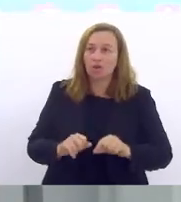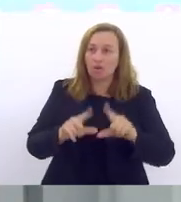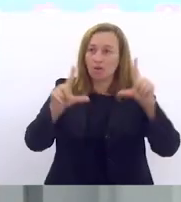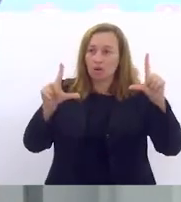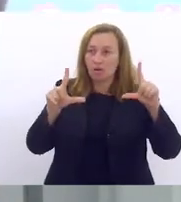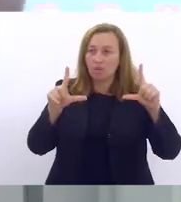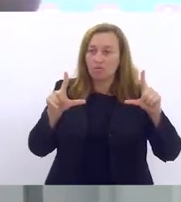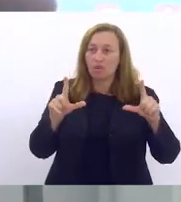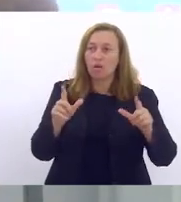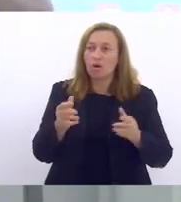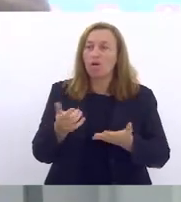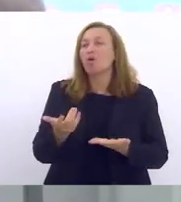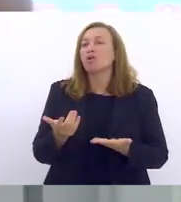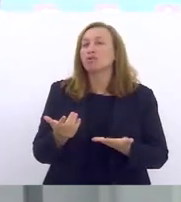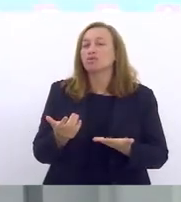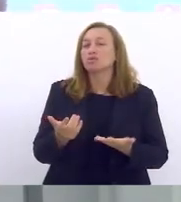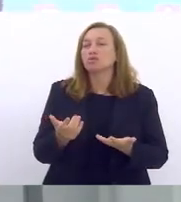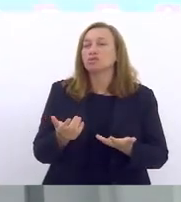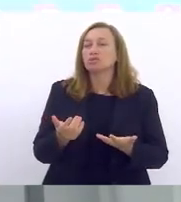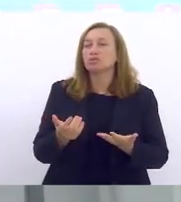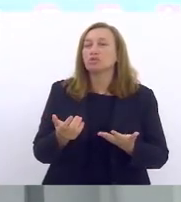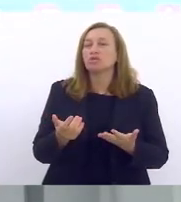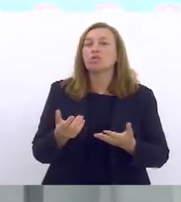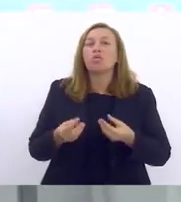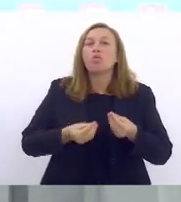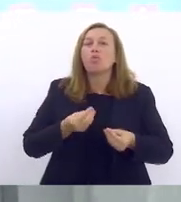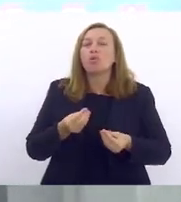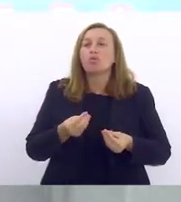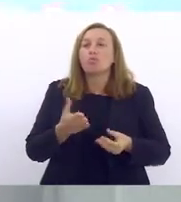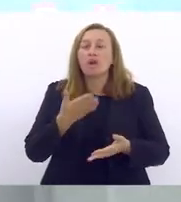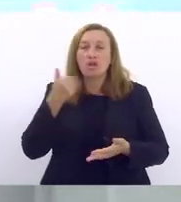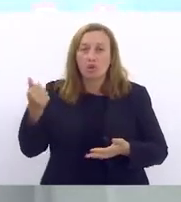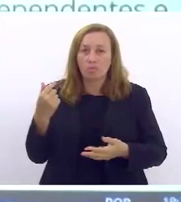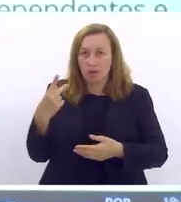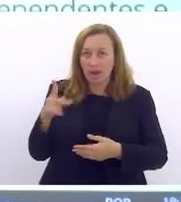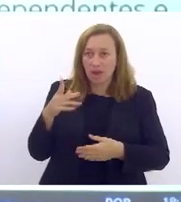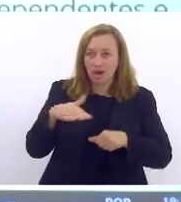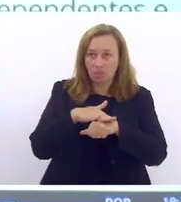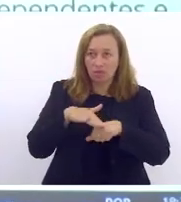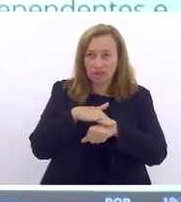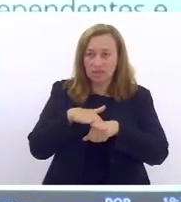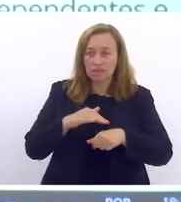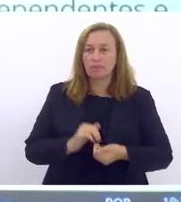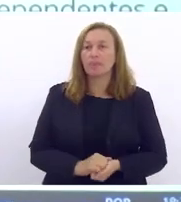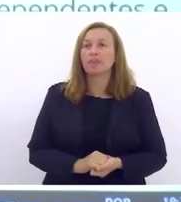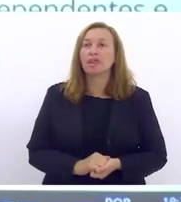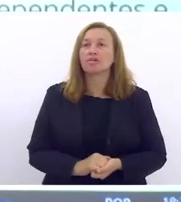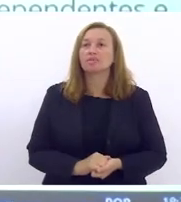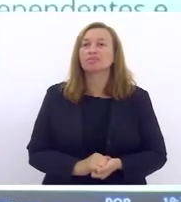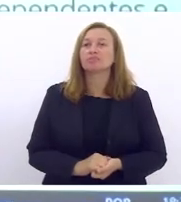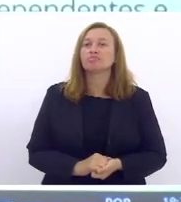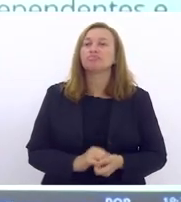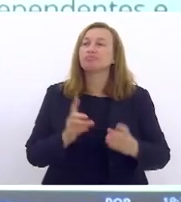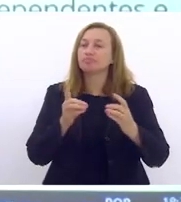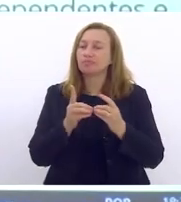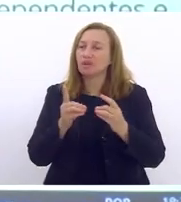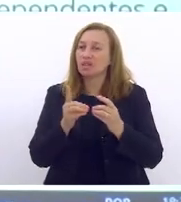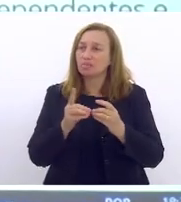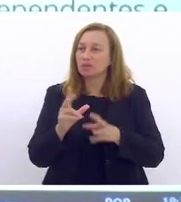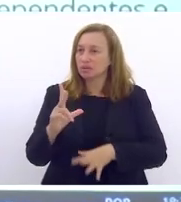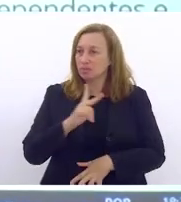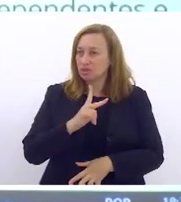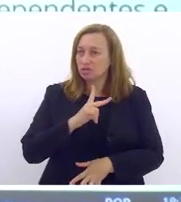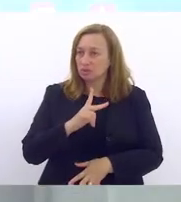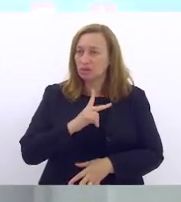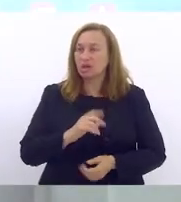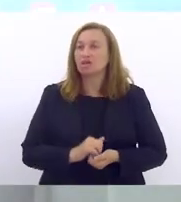quer ficar mandando áudio, está tudo bem, é conforme for mais confortável para ela. Nesse atendimento individual, a gente acolhe a demanda que ela